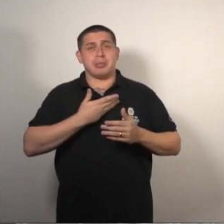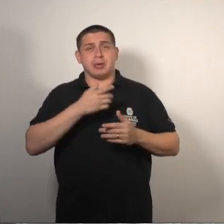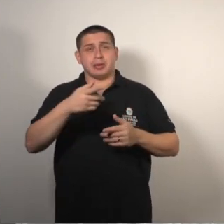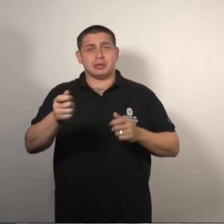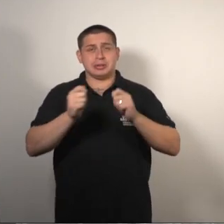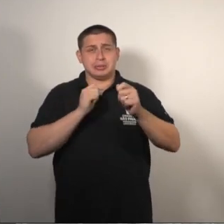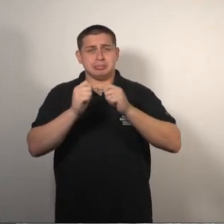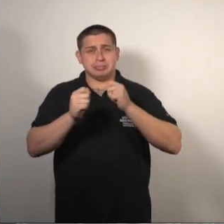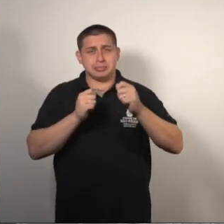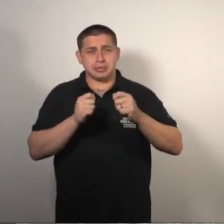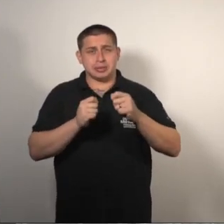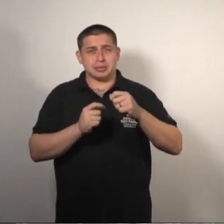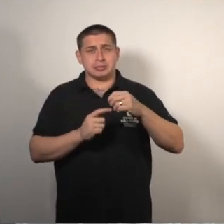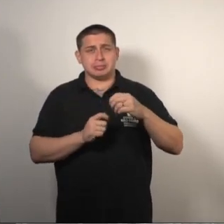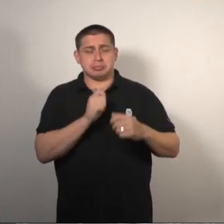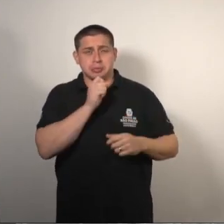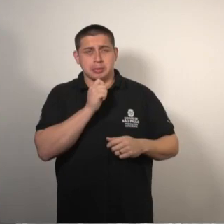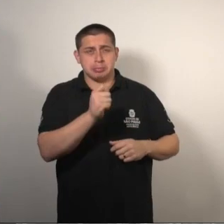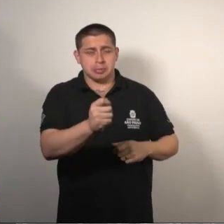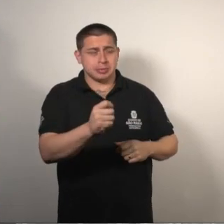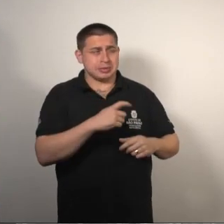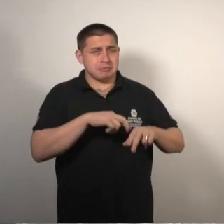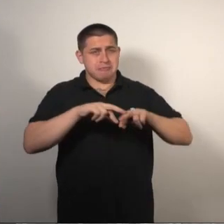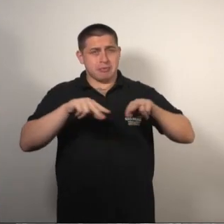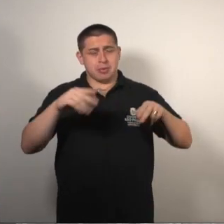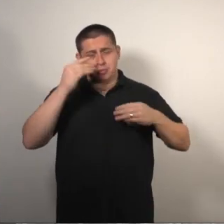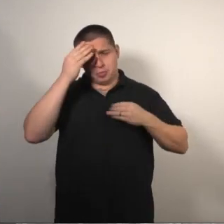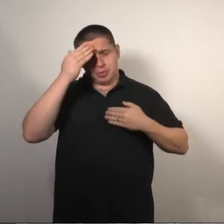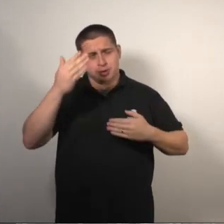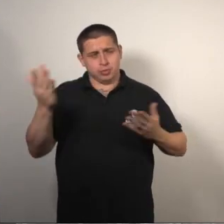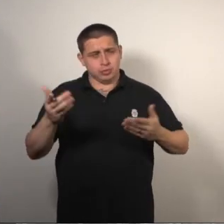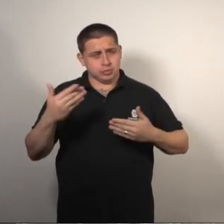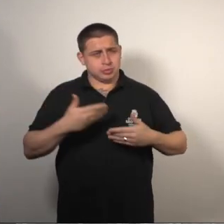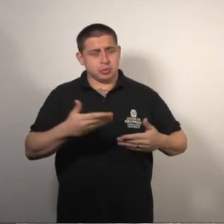senhores, muito bom dia, bom dia.